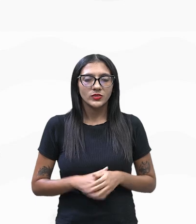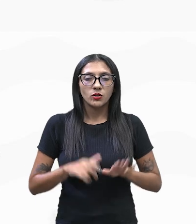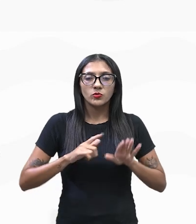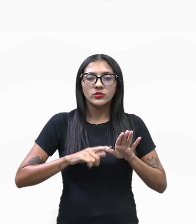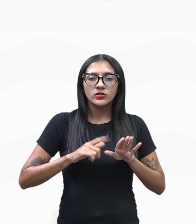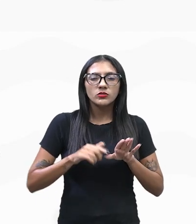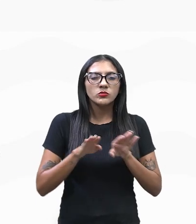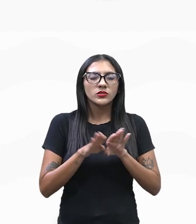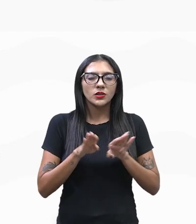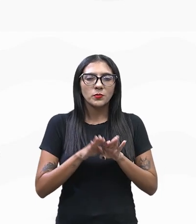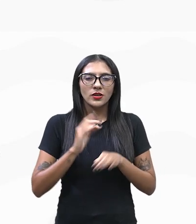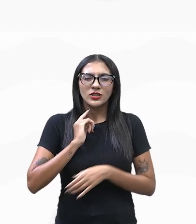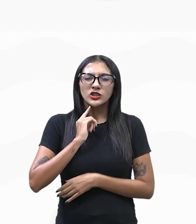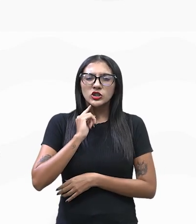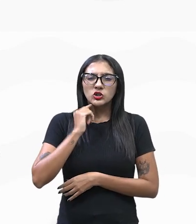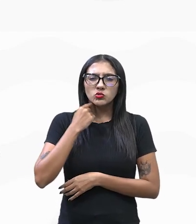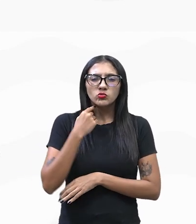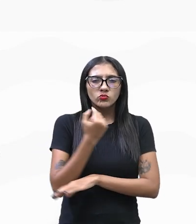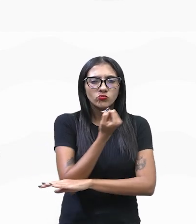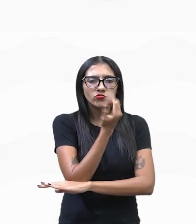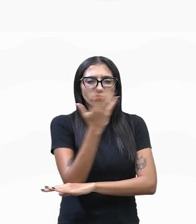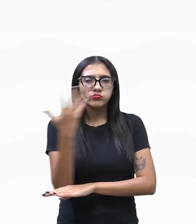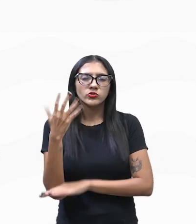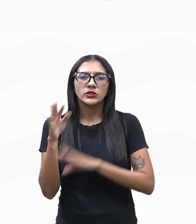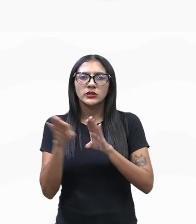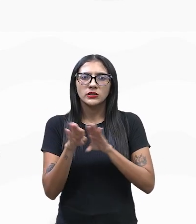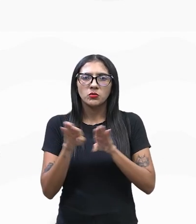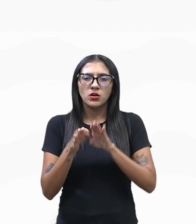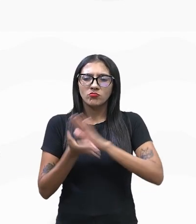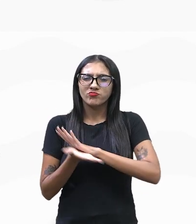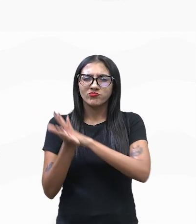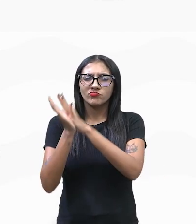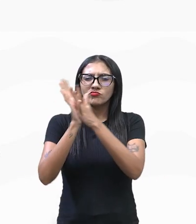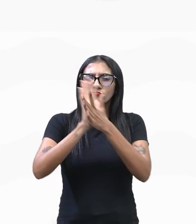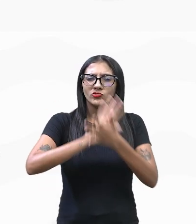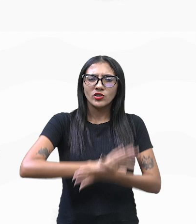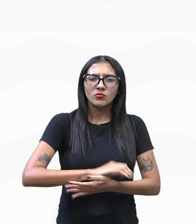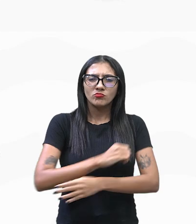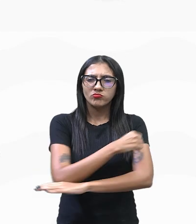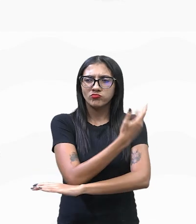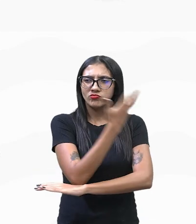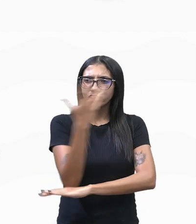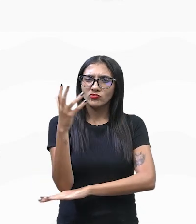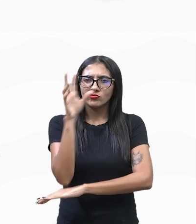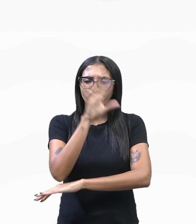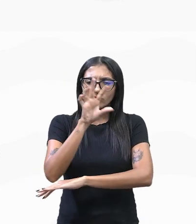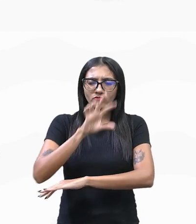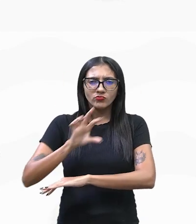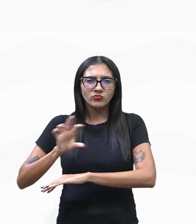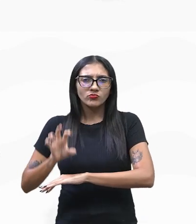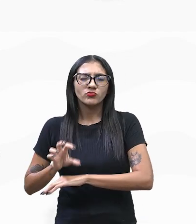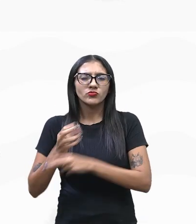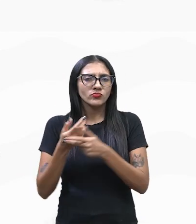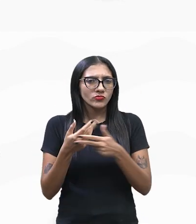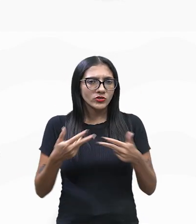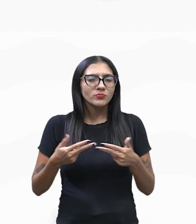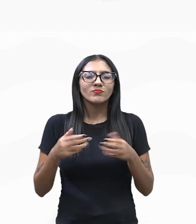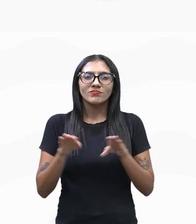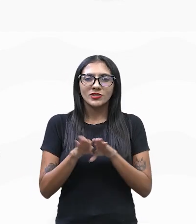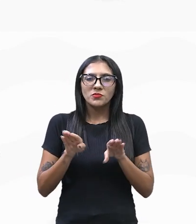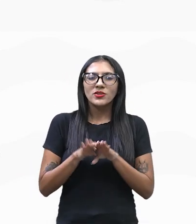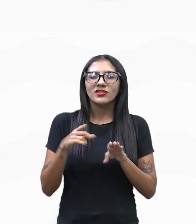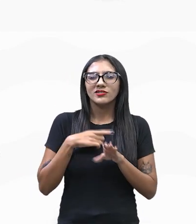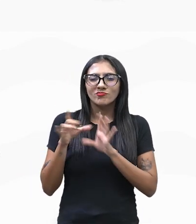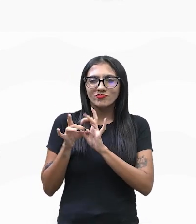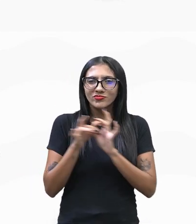e degradação dos ecossistemas, né? Linkando aí com essa questão do lixo também,